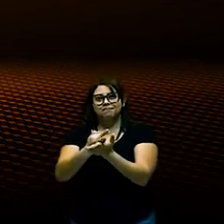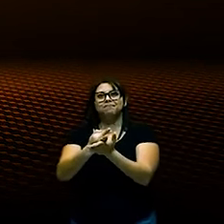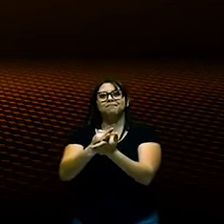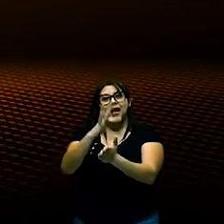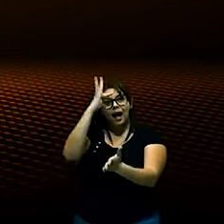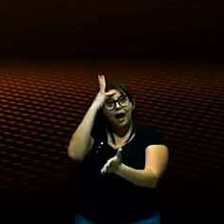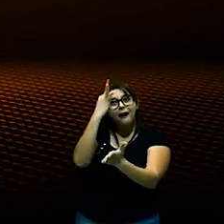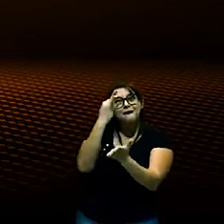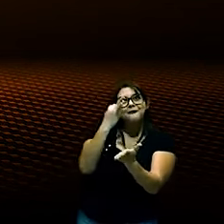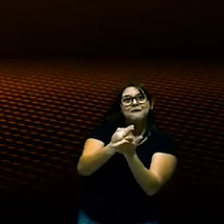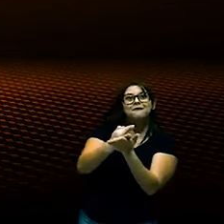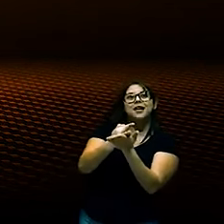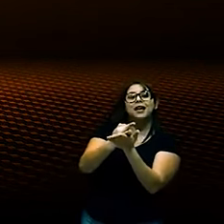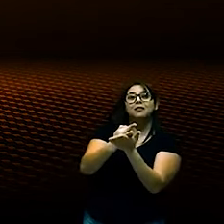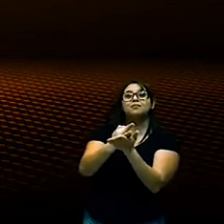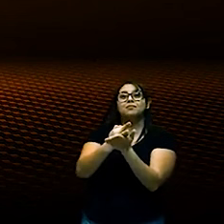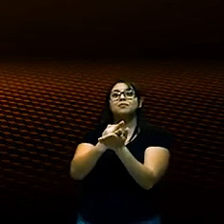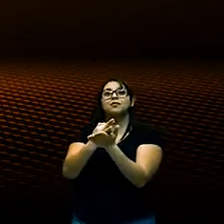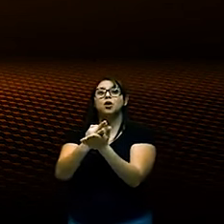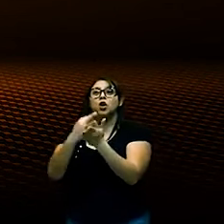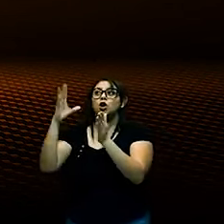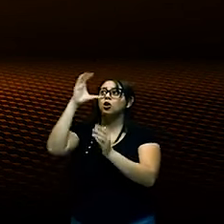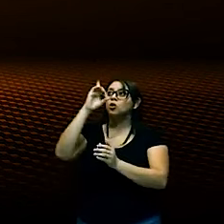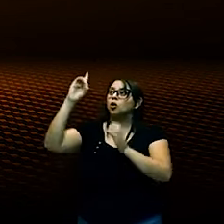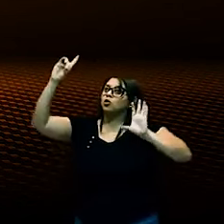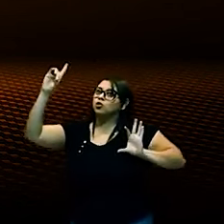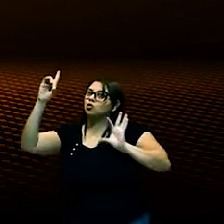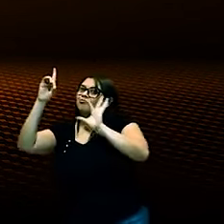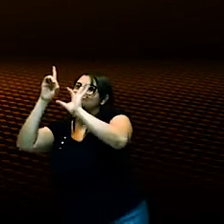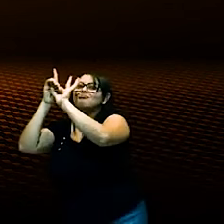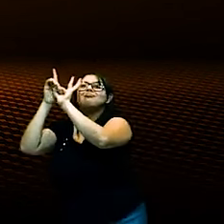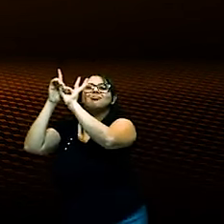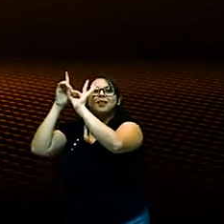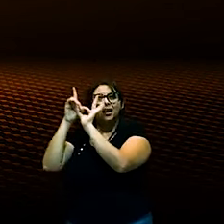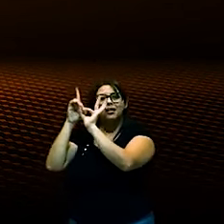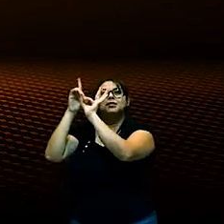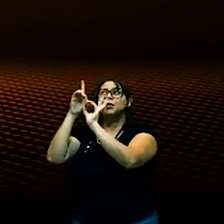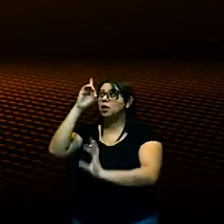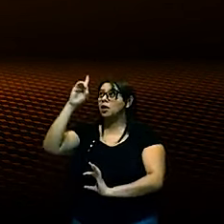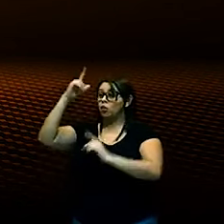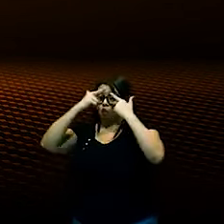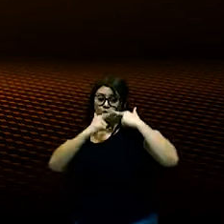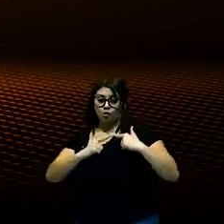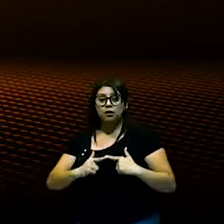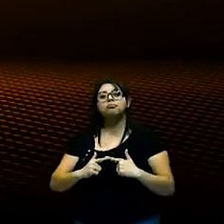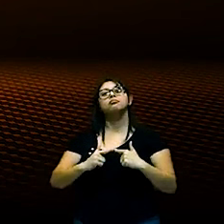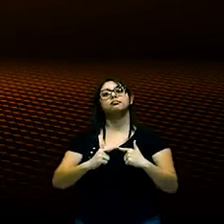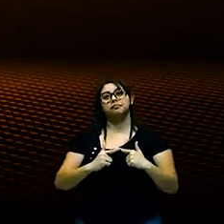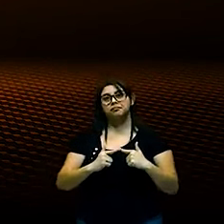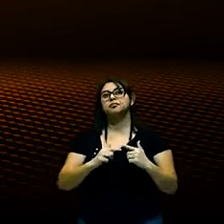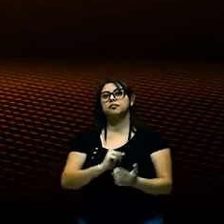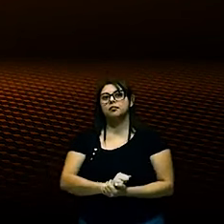mas a fé é aquele instrumento que nos une a Cristo, porque é Ele que é a nossa retidão. Então a Bíblia diz